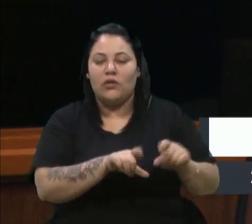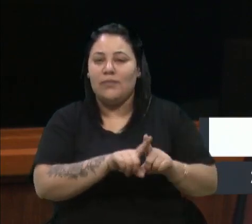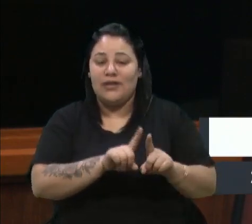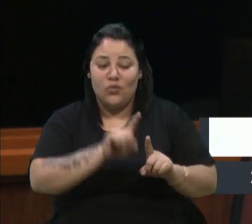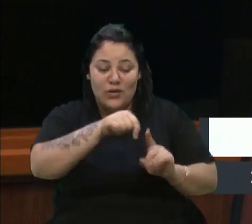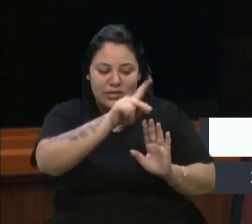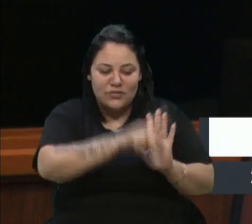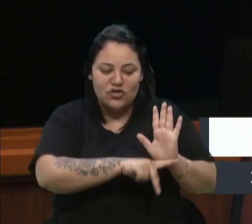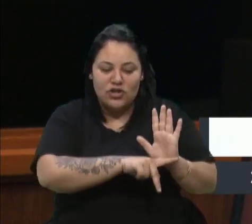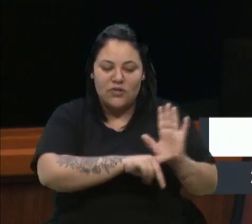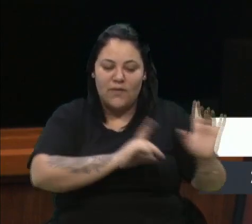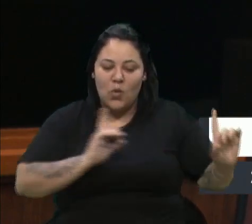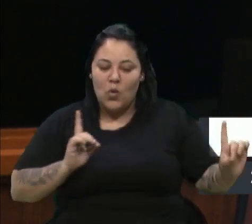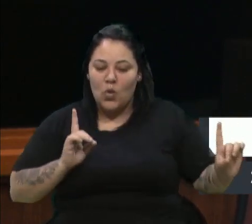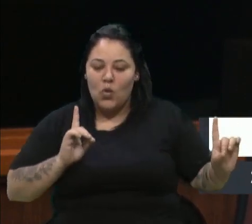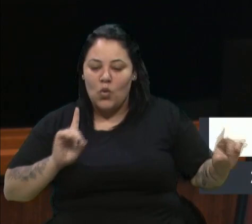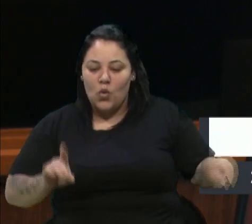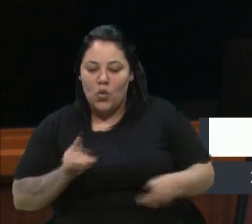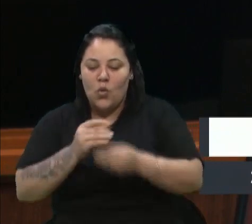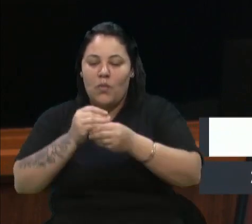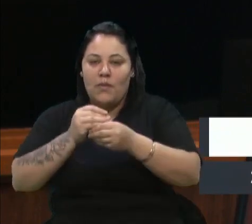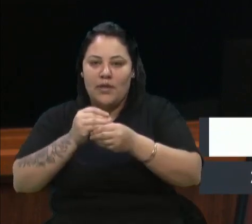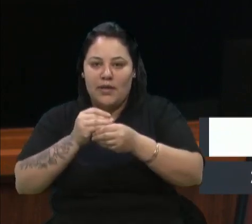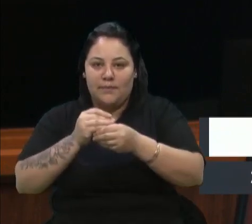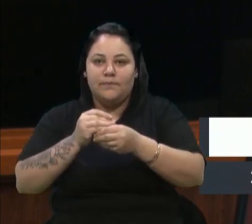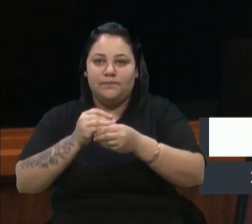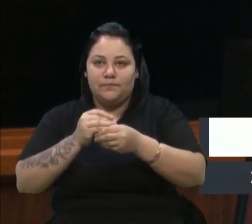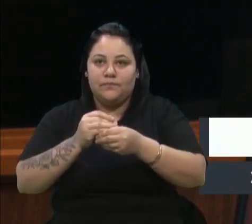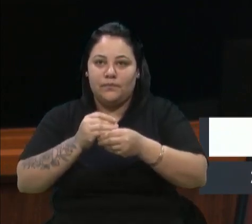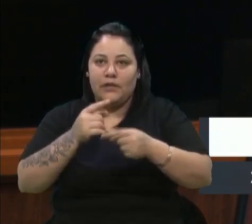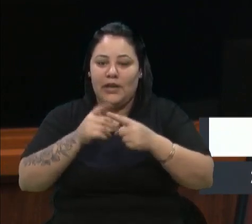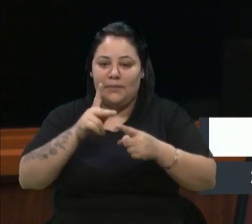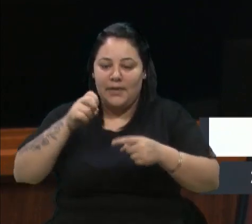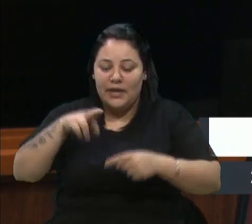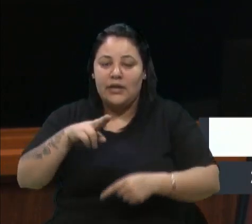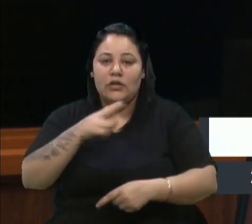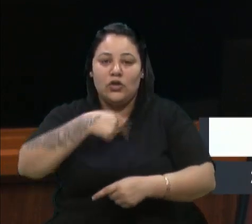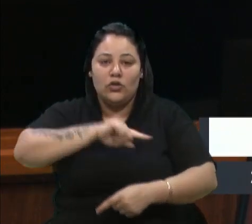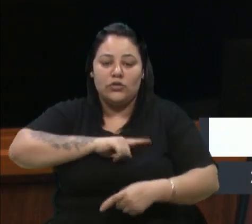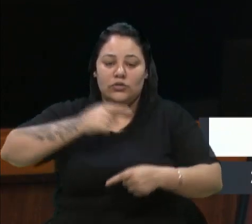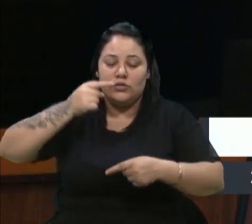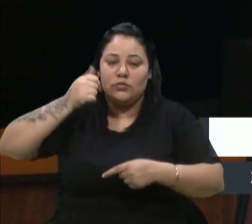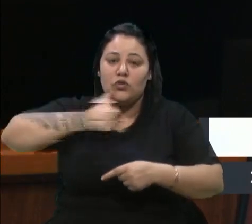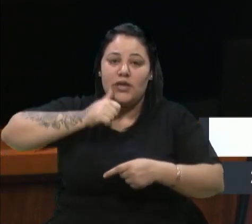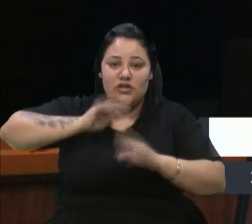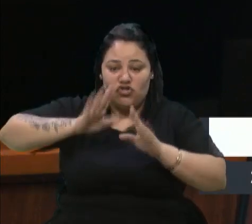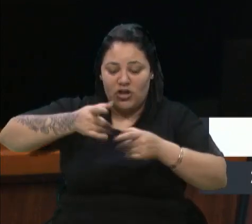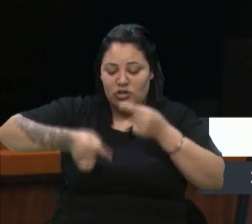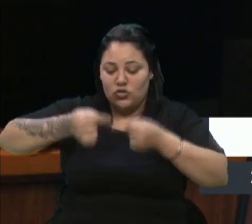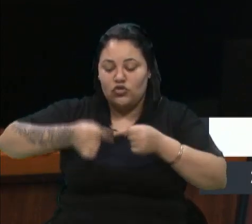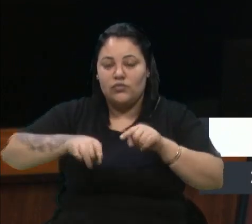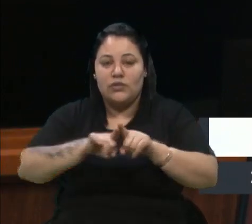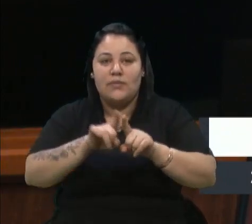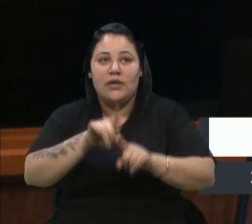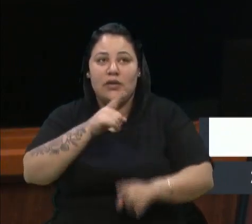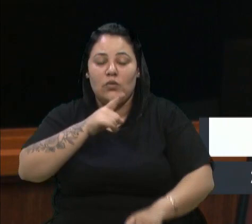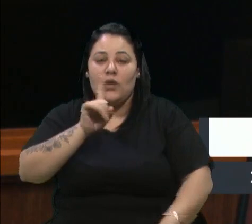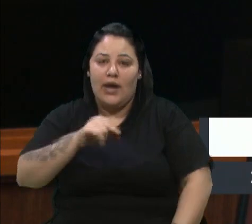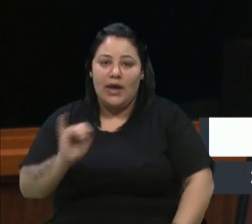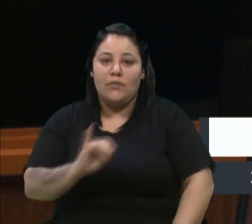projeto vem ao encontro disso que a PEN e que nós, mulheres, temos discutido. Então, é importante,